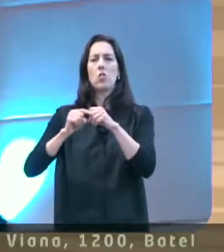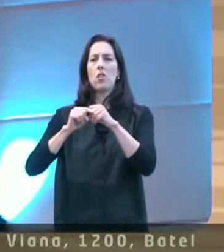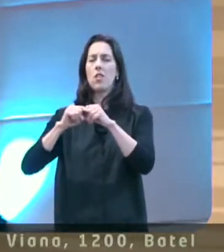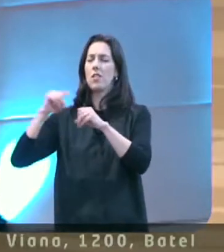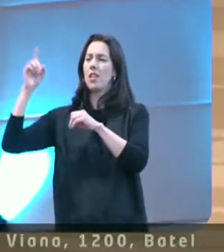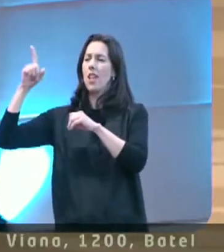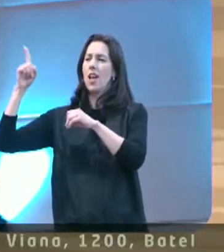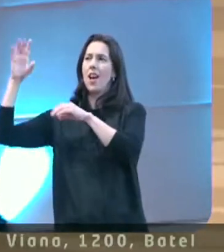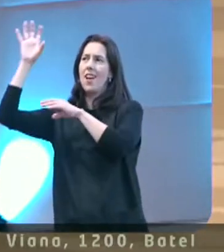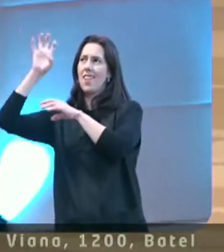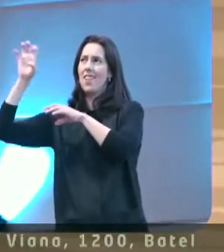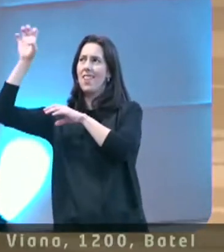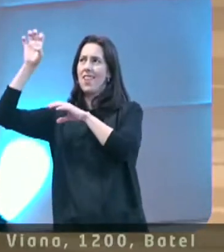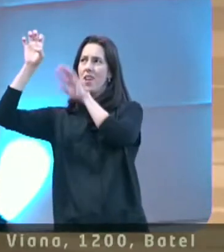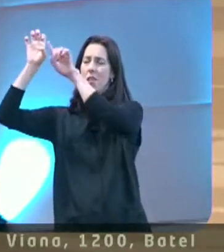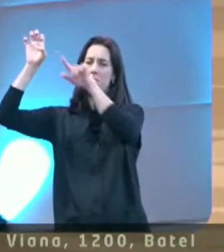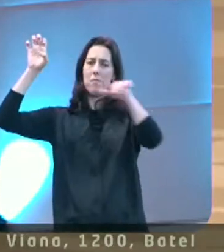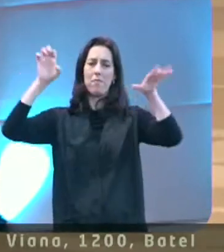E então,